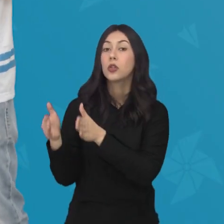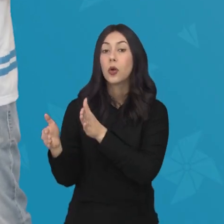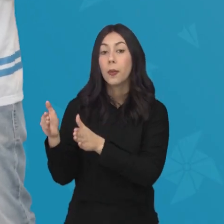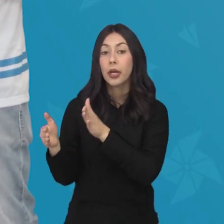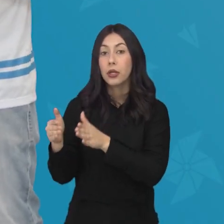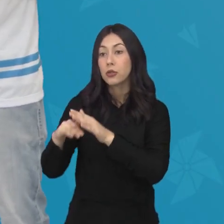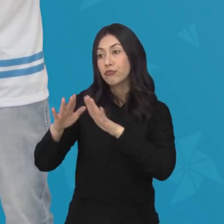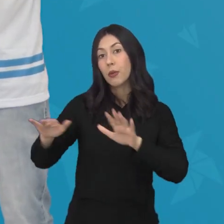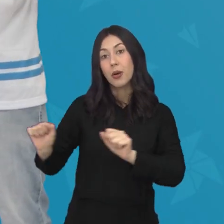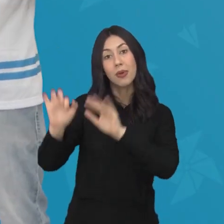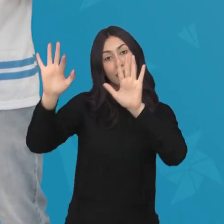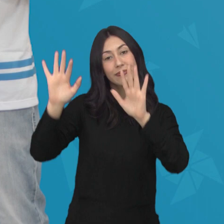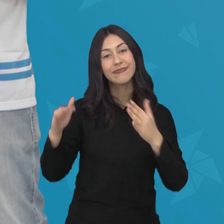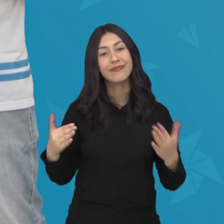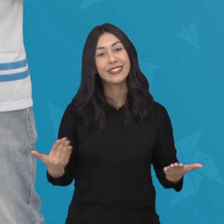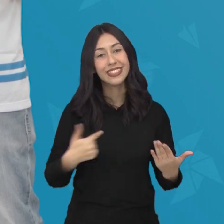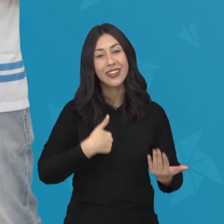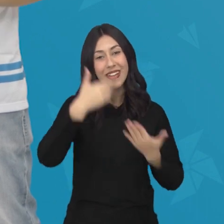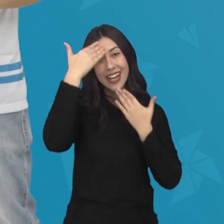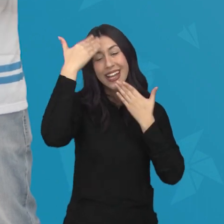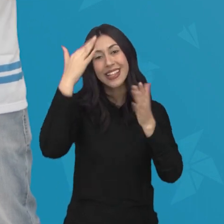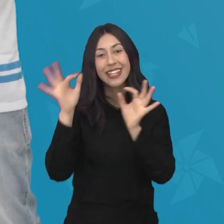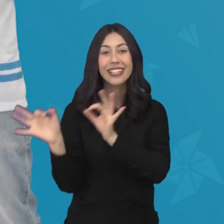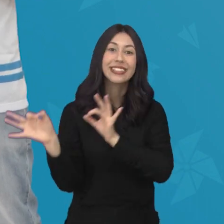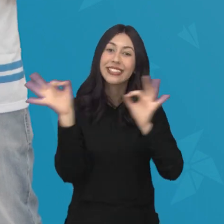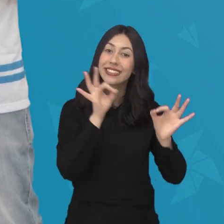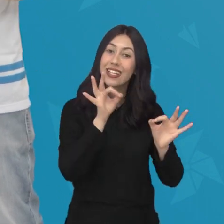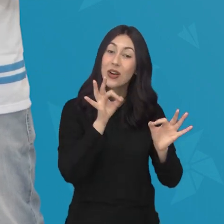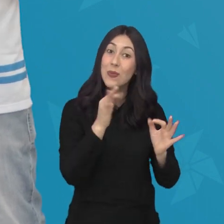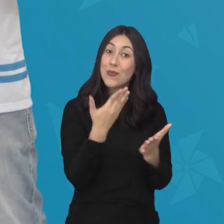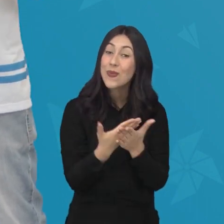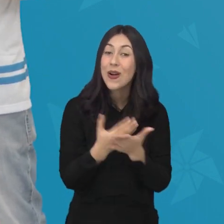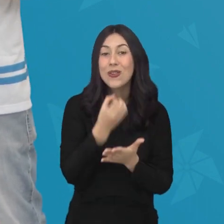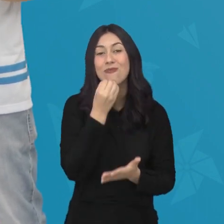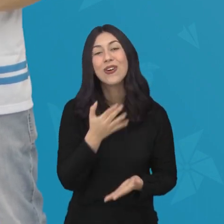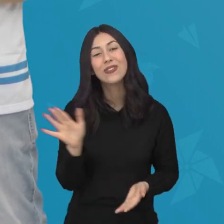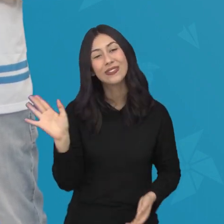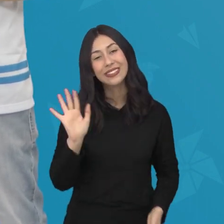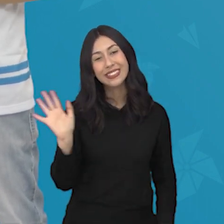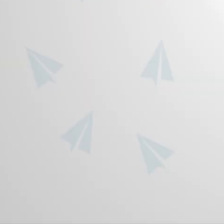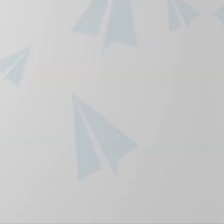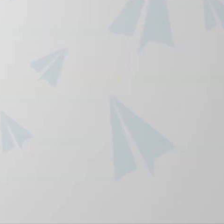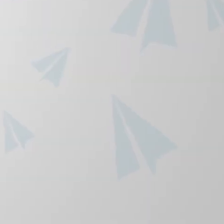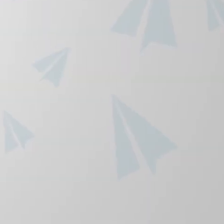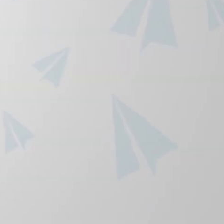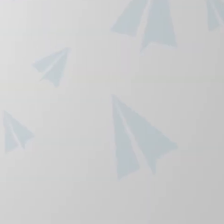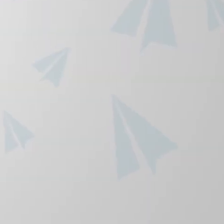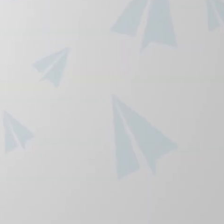Bom, eu agradeço a atenção de vocês, tenham ótimos estudos e até a próxima aula, pessoal.